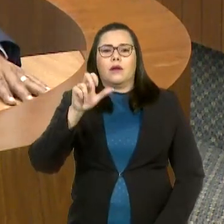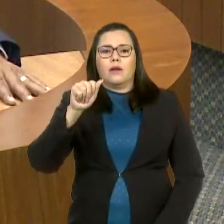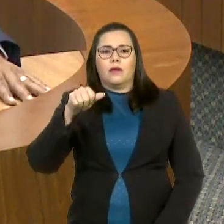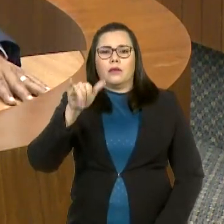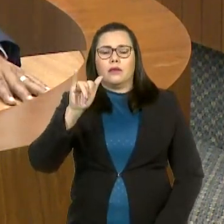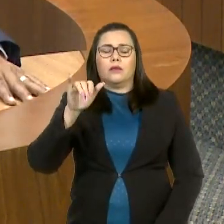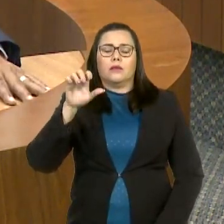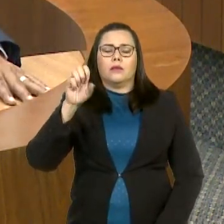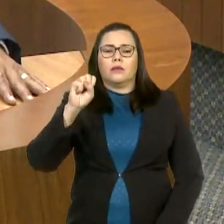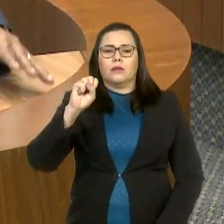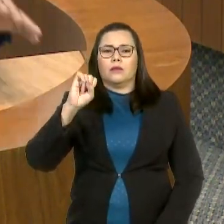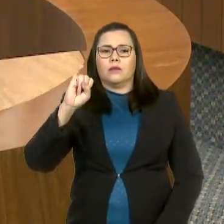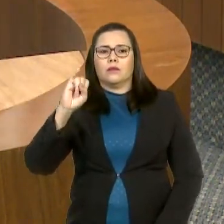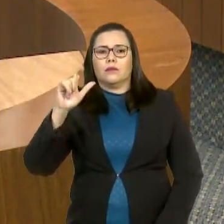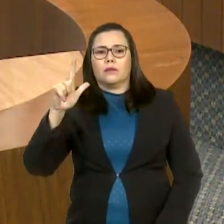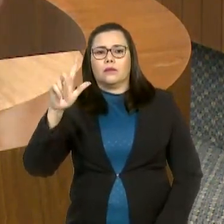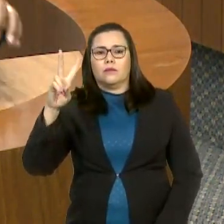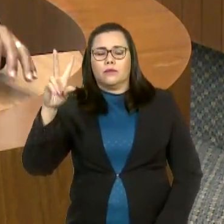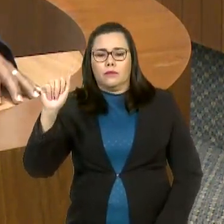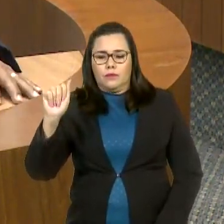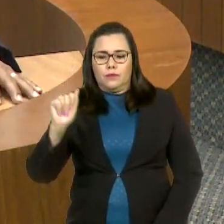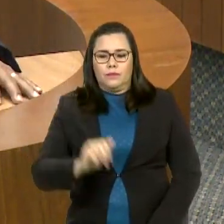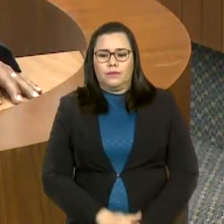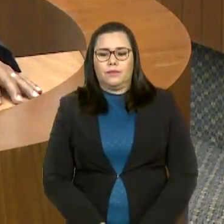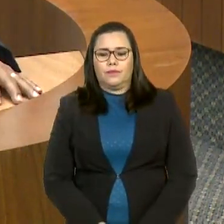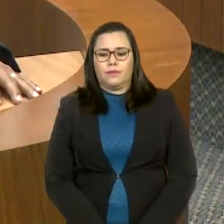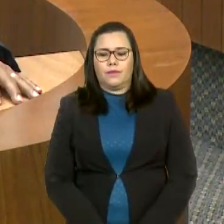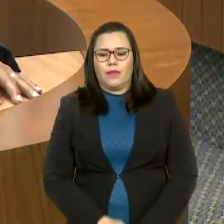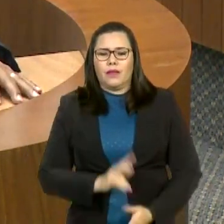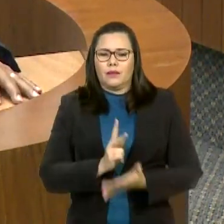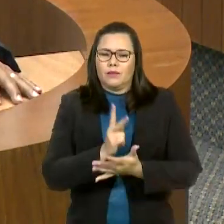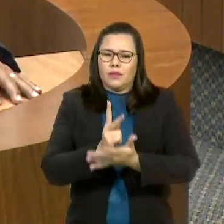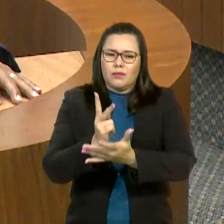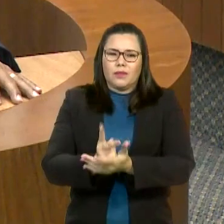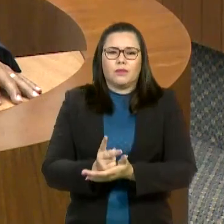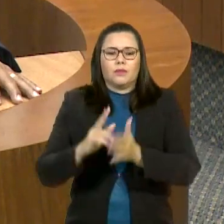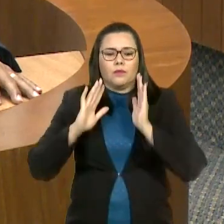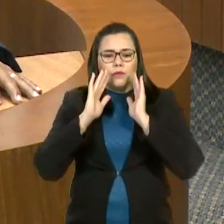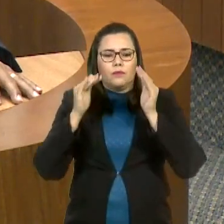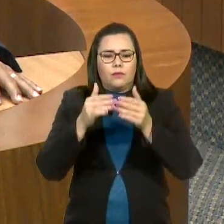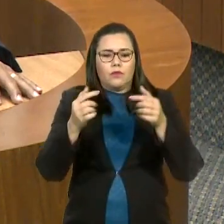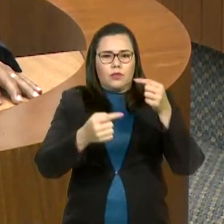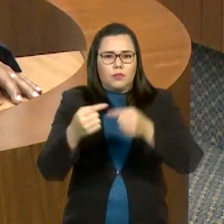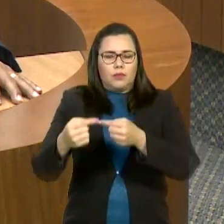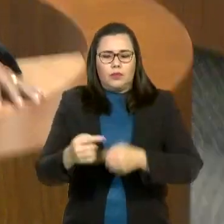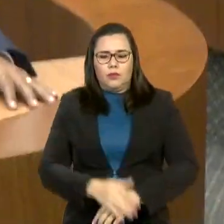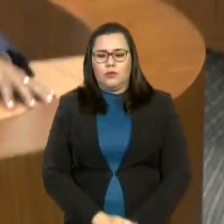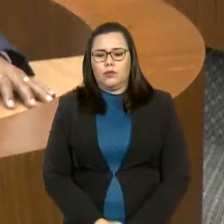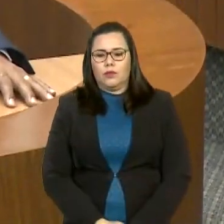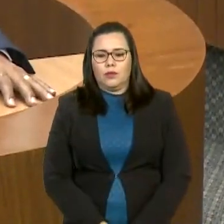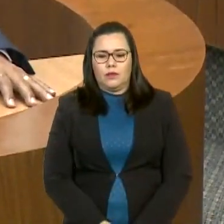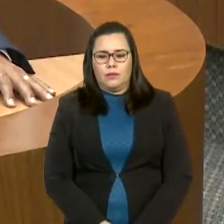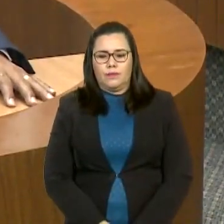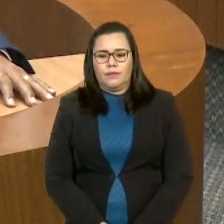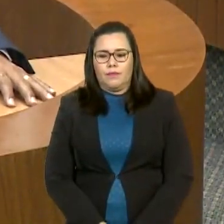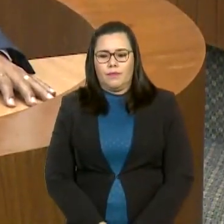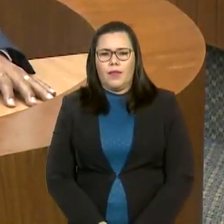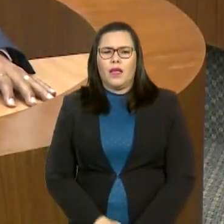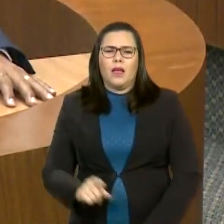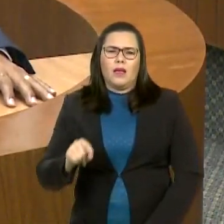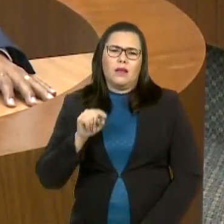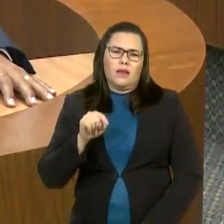minha. Ele sempre teve uma vocação pela política. E ele nasceu e se criou sendo locutor naquela